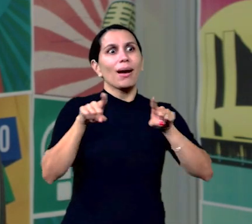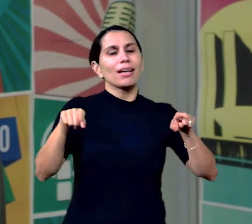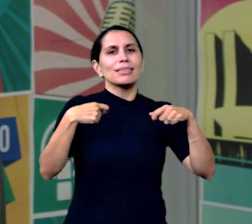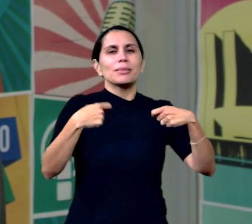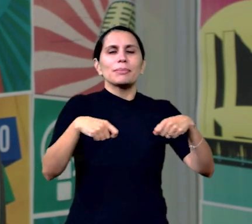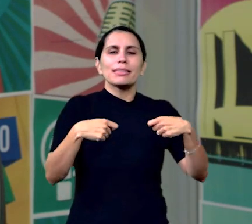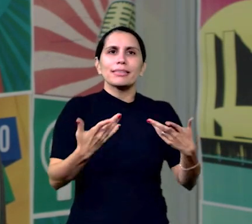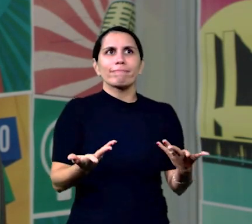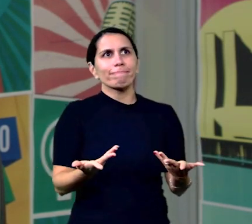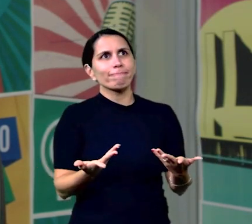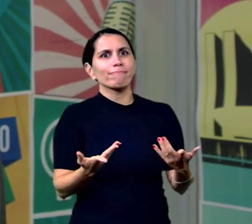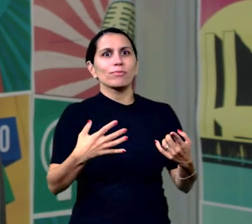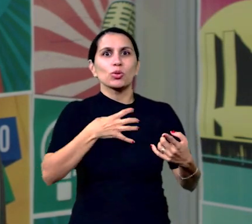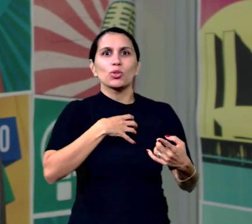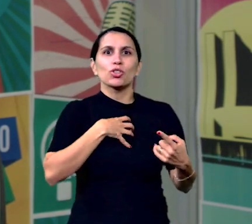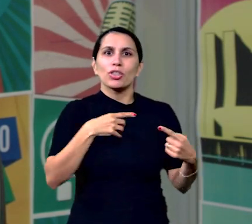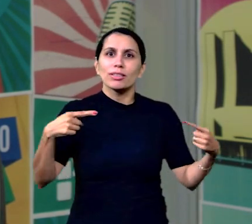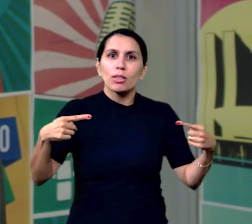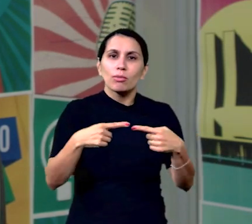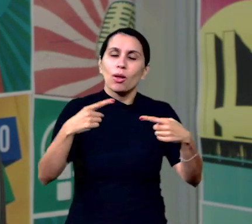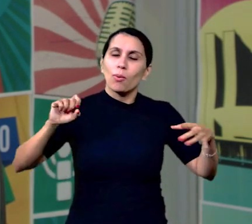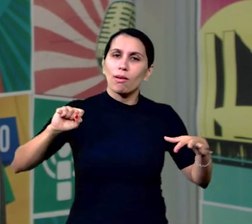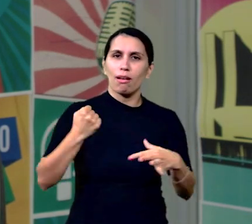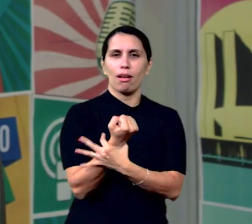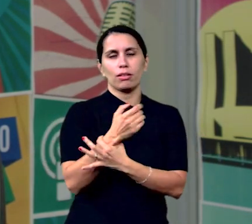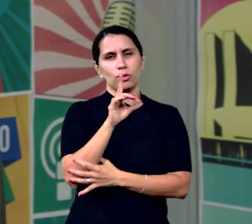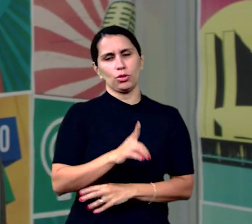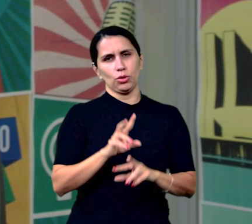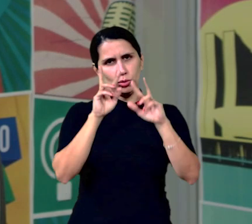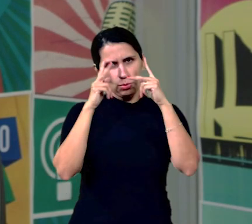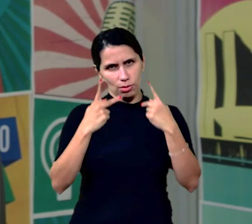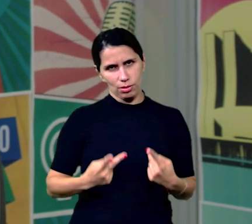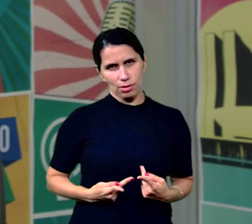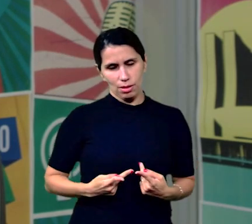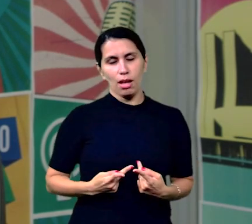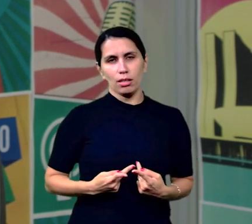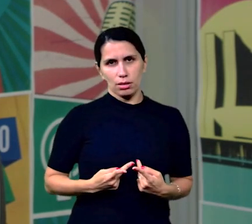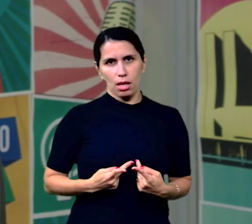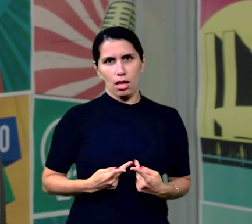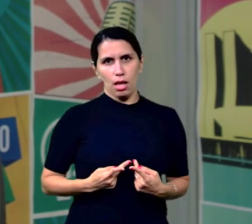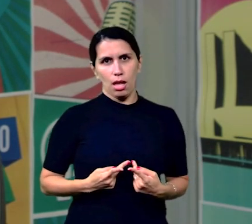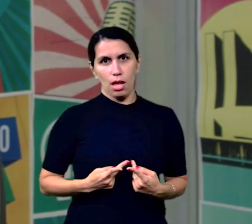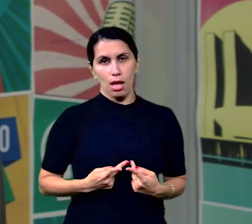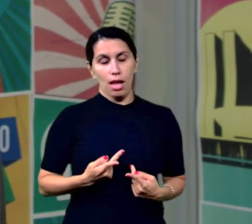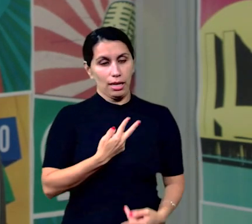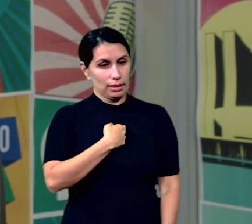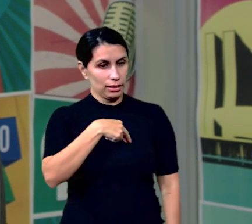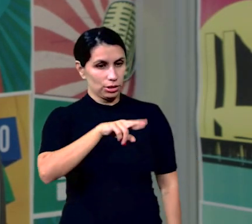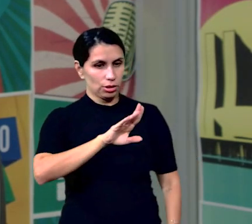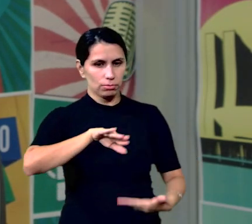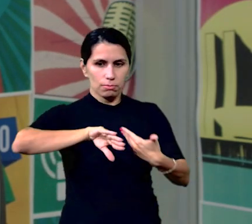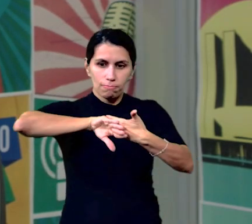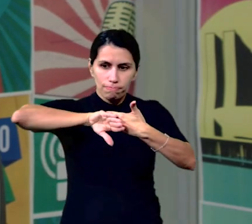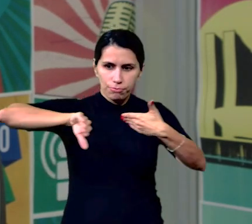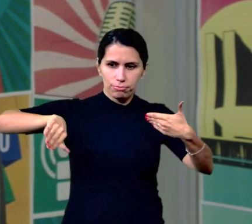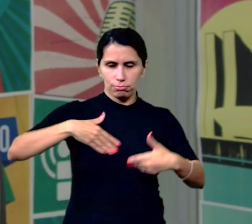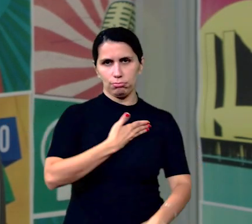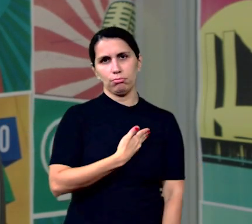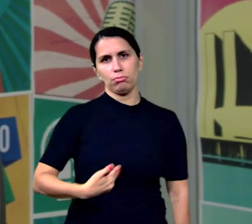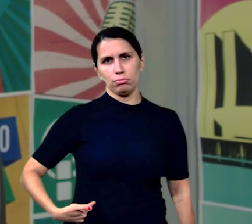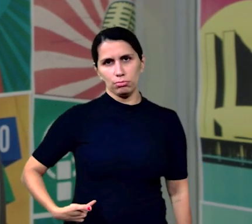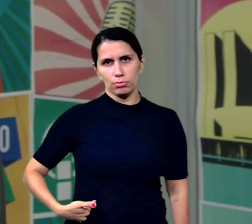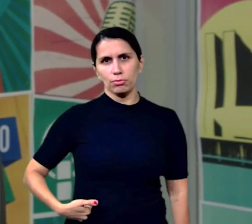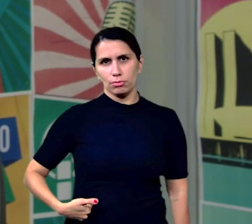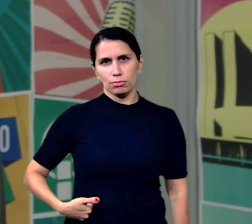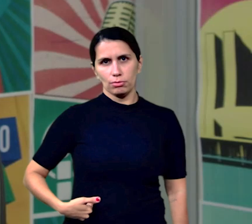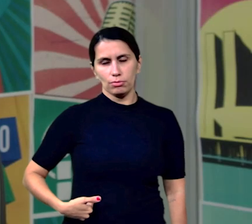feito, não é, da forma a garantir os direitos humanos, né, a laicidade, baseado numa liberdade religiosa,